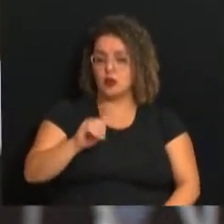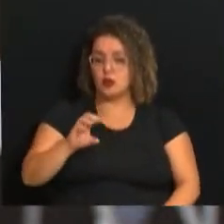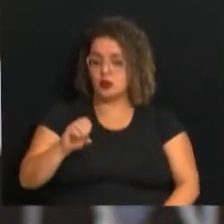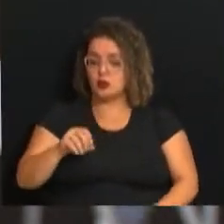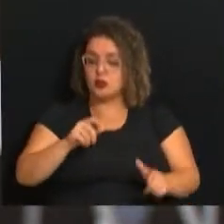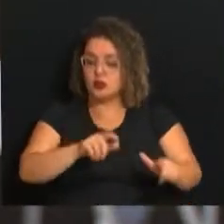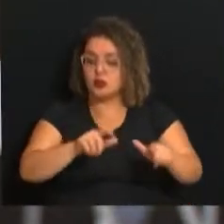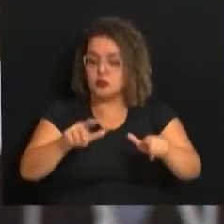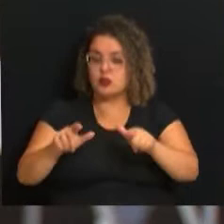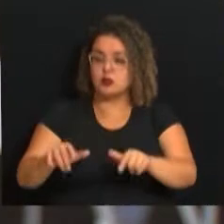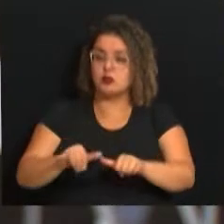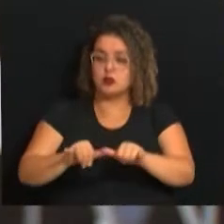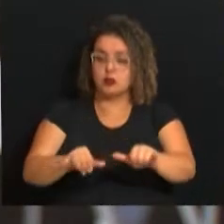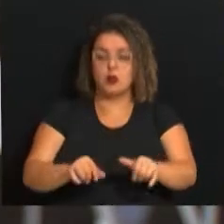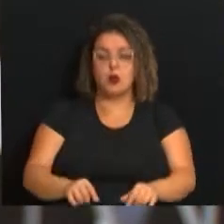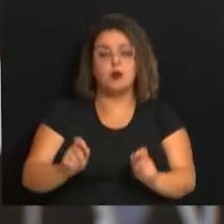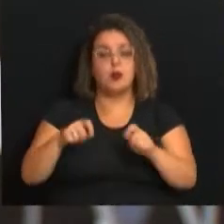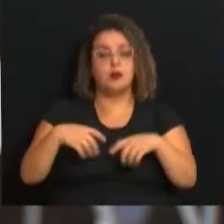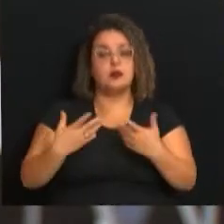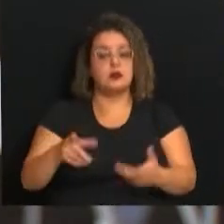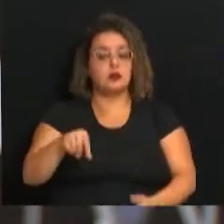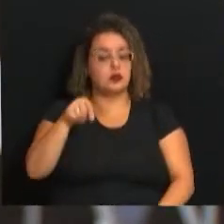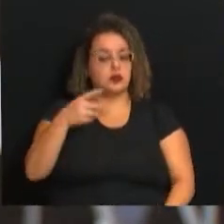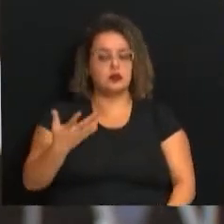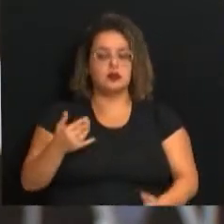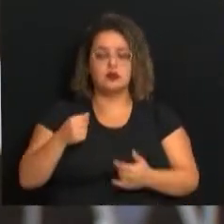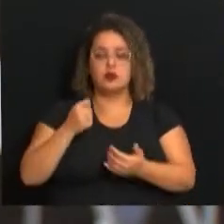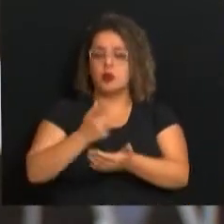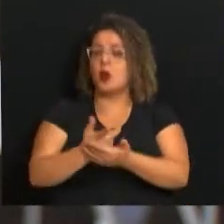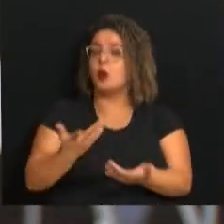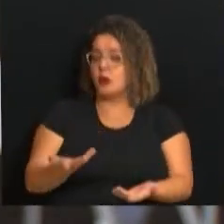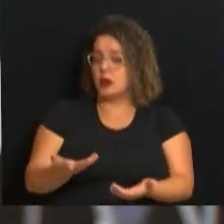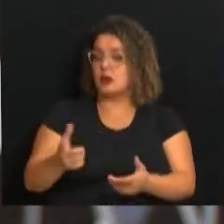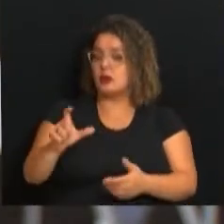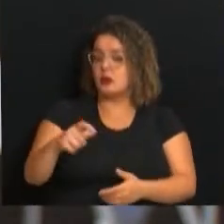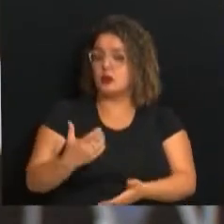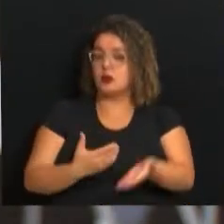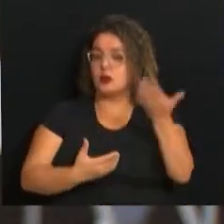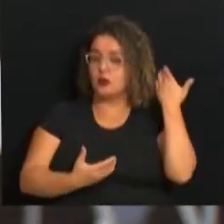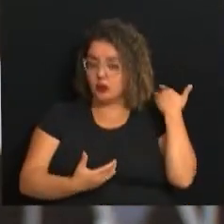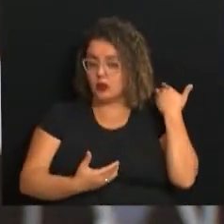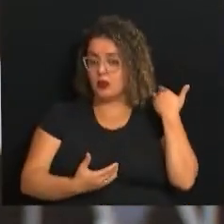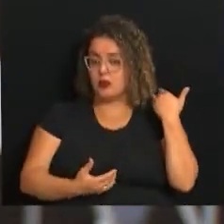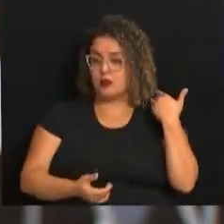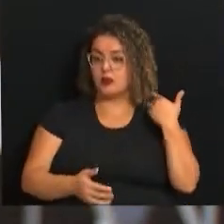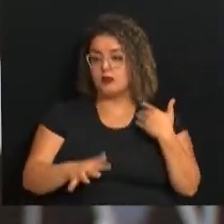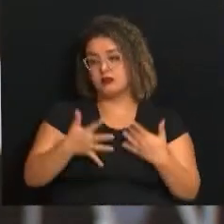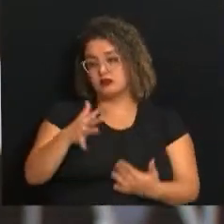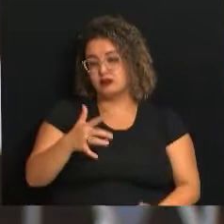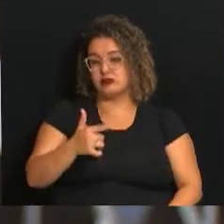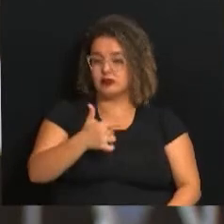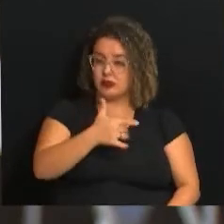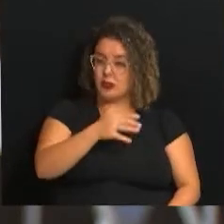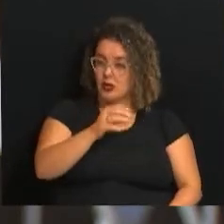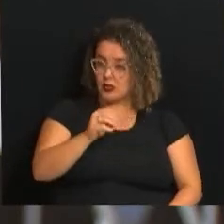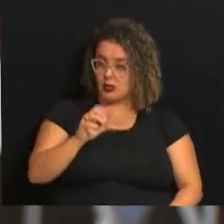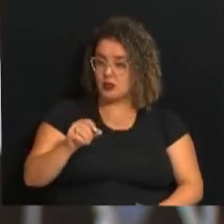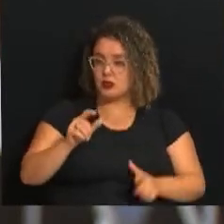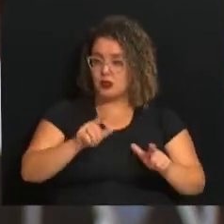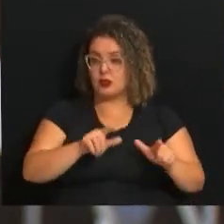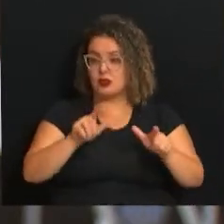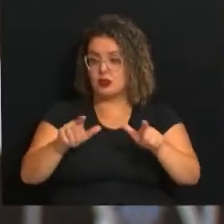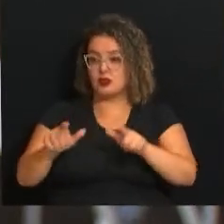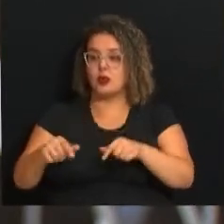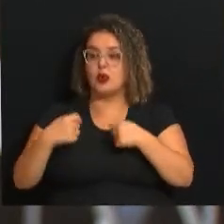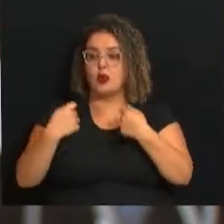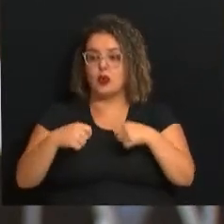800 estabelecimentos comerciais como opções de compra aqui em Campinas o cartão anterior era aceito em apenas aproximadamente